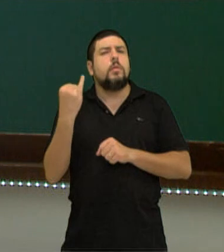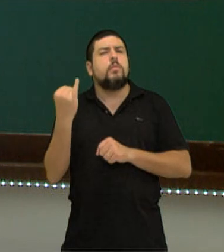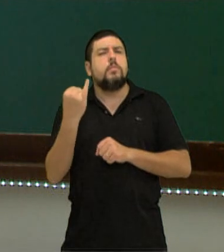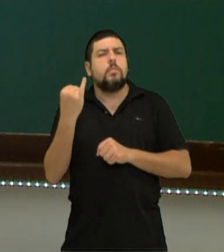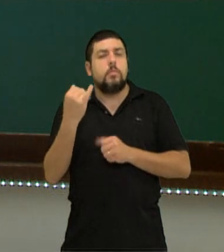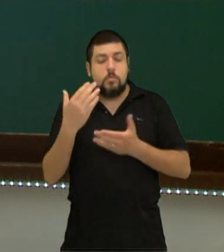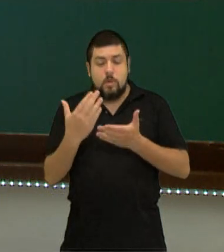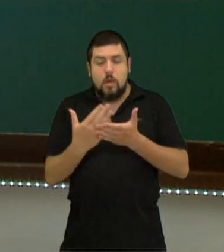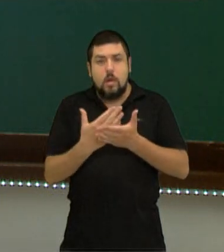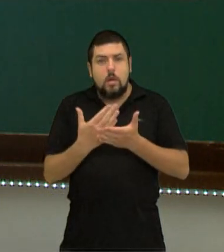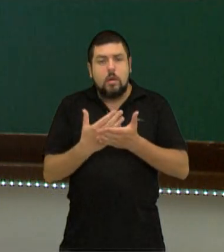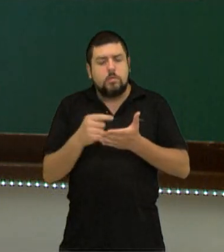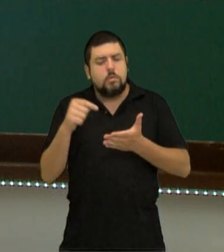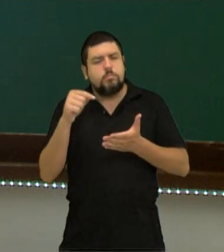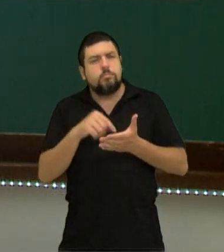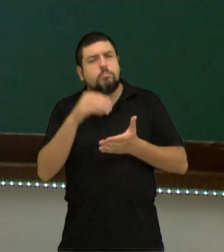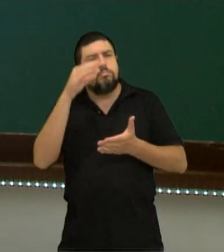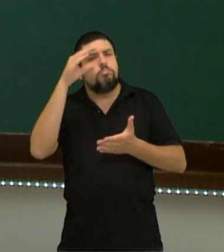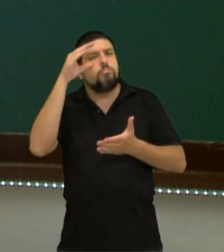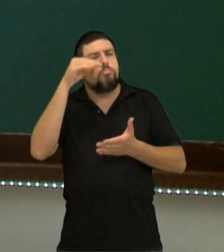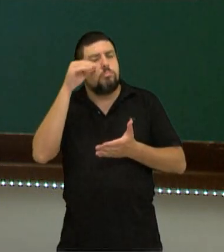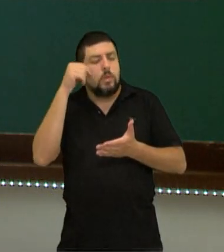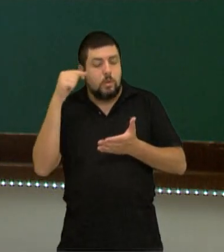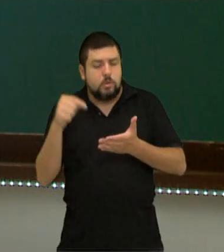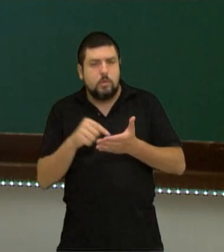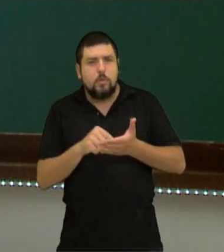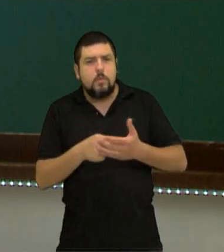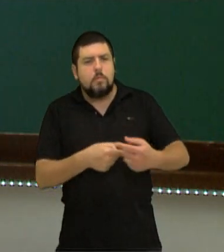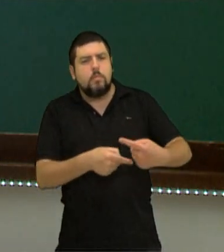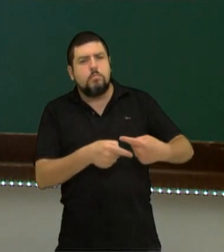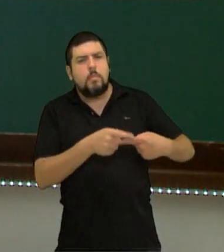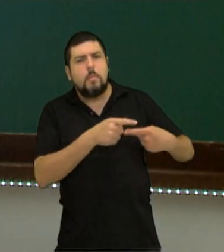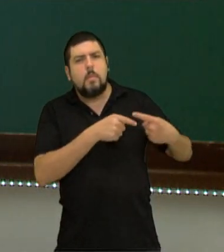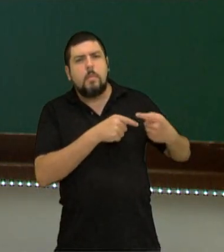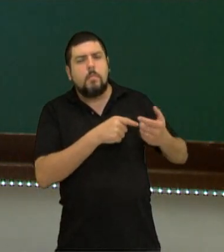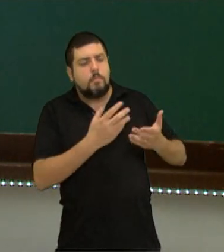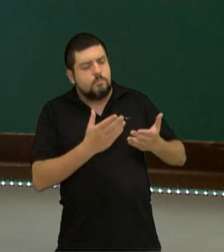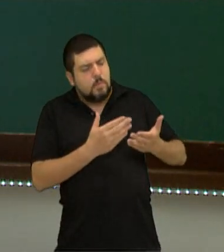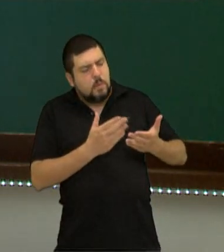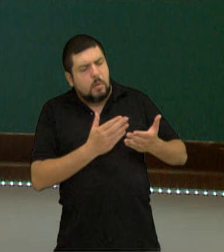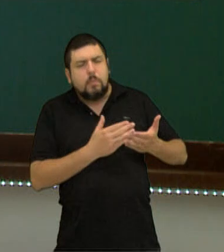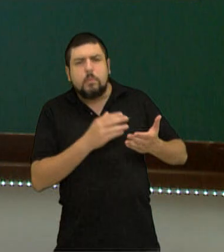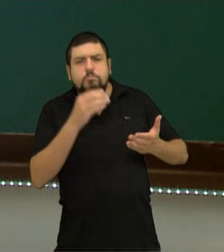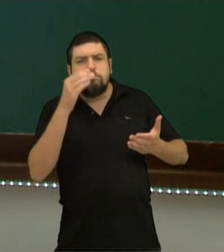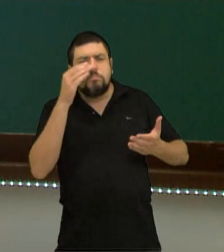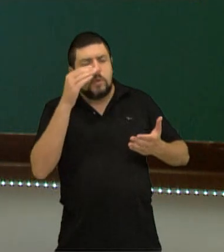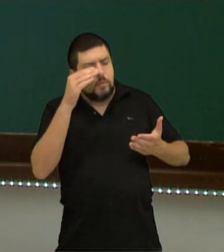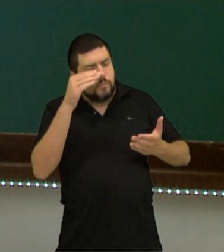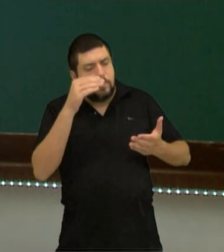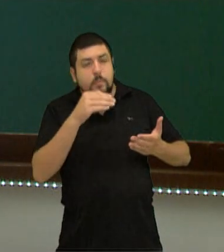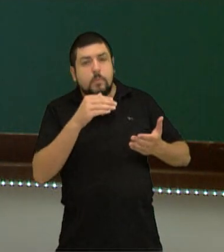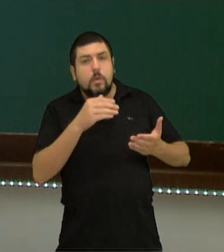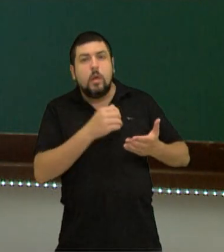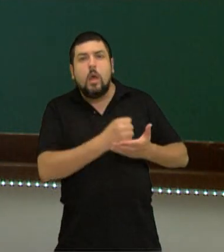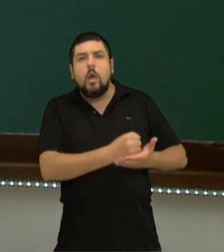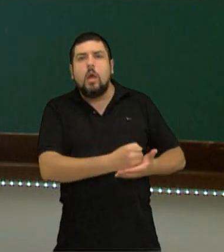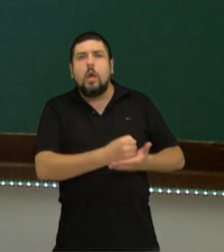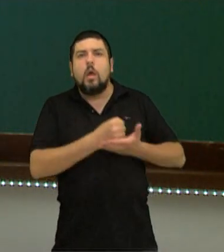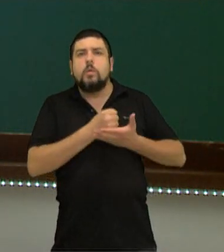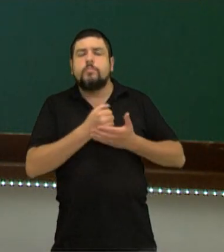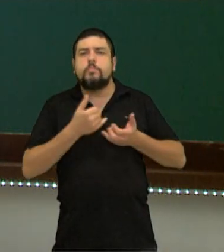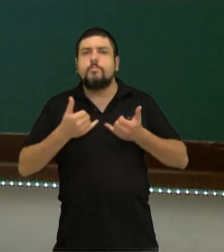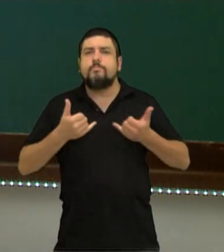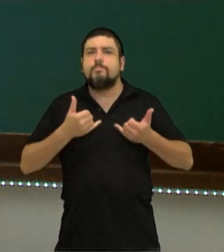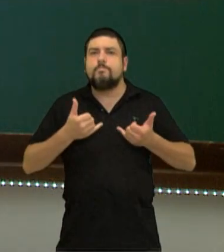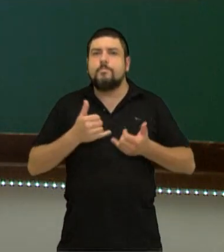seu caderno, consultar tudo o que você anotou, porque vai ajudar para relembrar muitas informações.